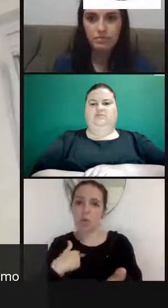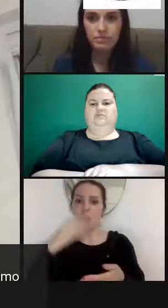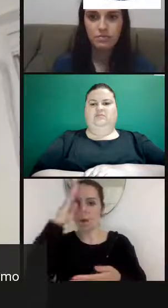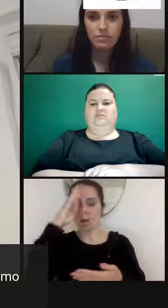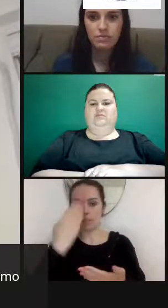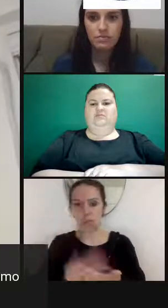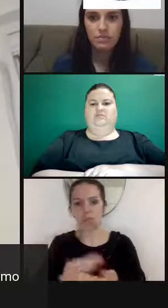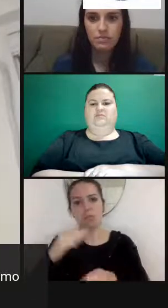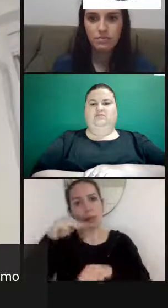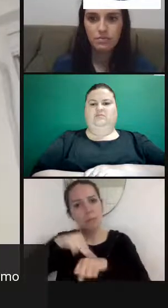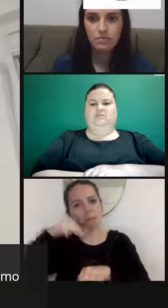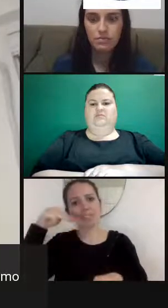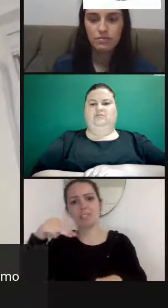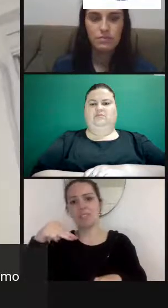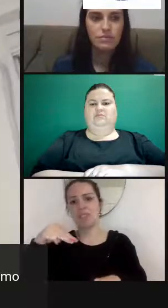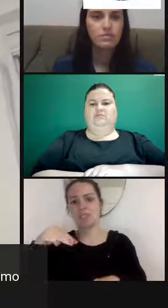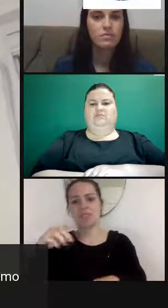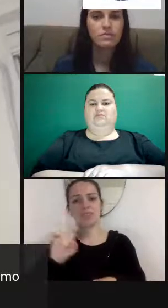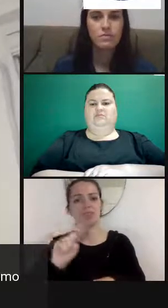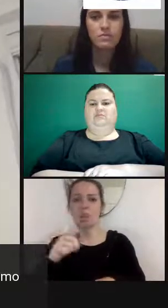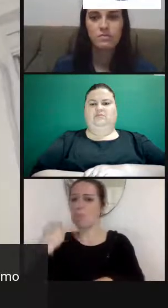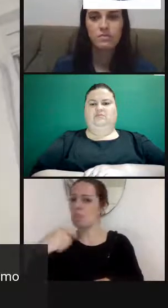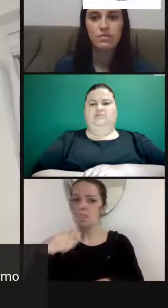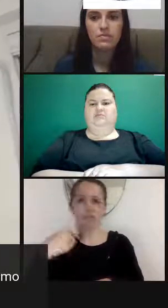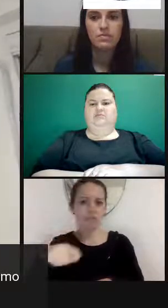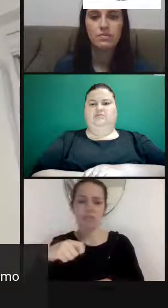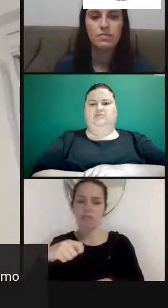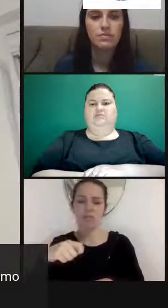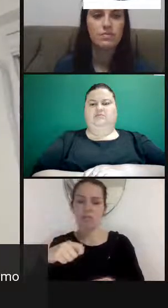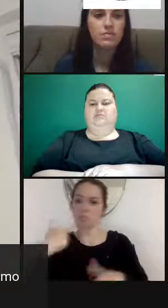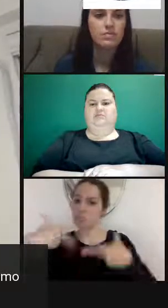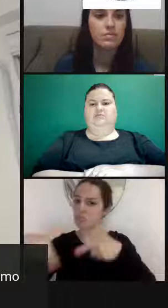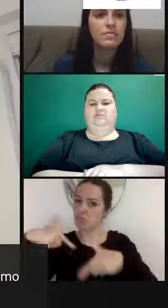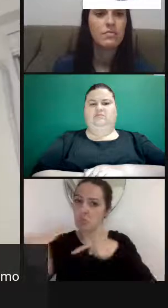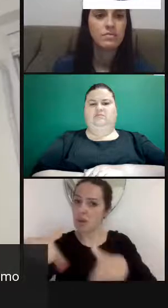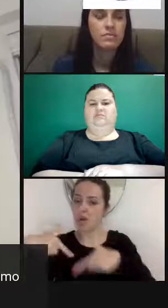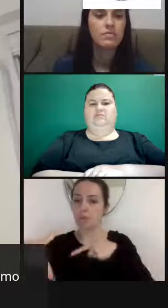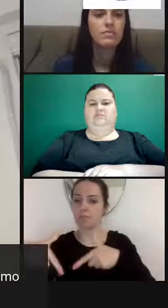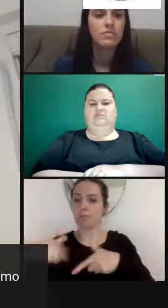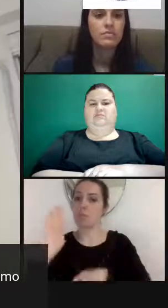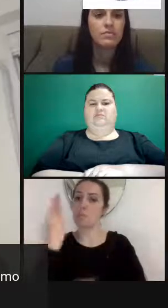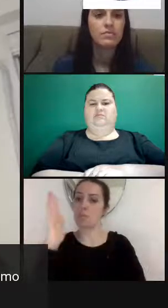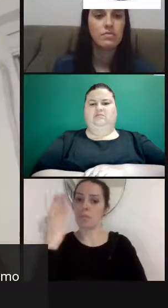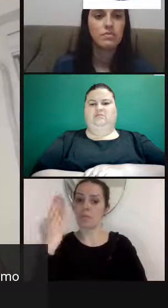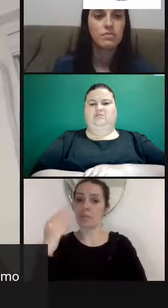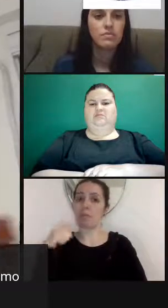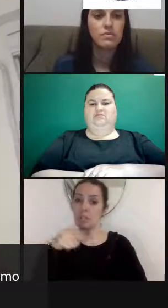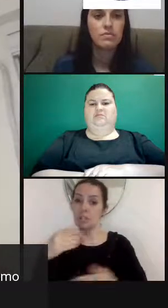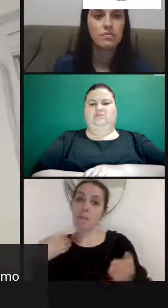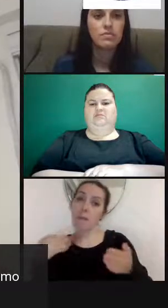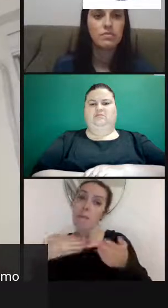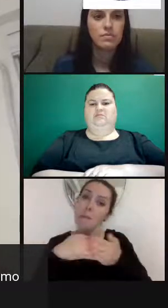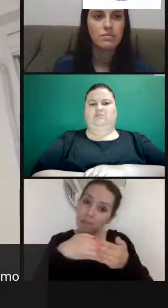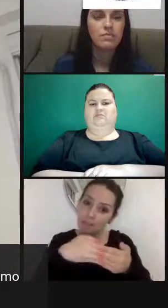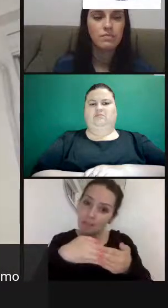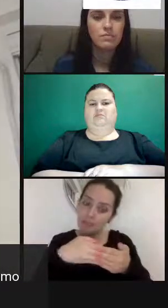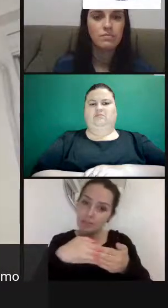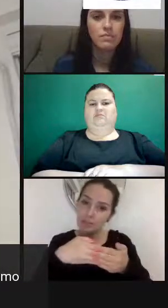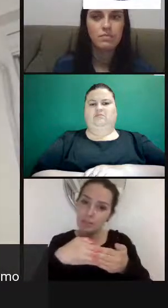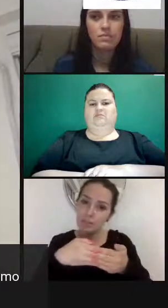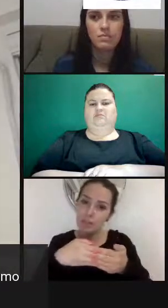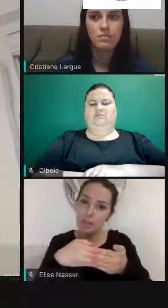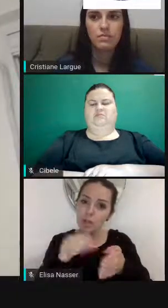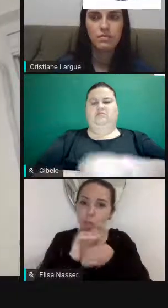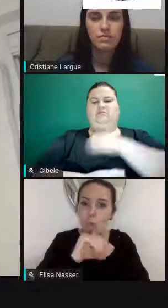mesmo não não é necessário tá para tu atuar como o biólogo e assim inclusive é uma barreira do próprio conselho